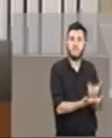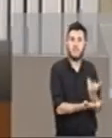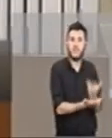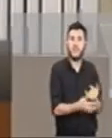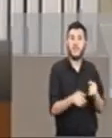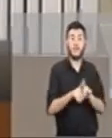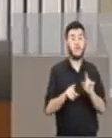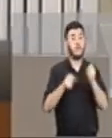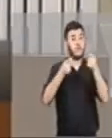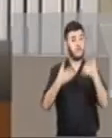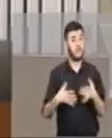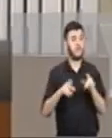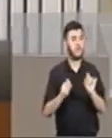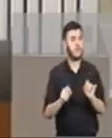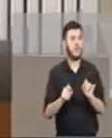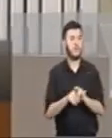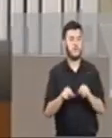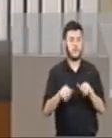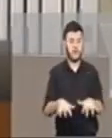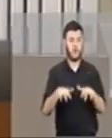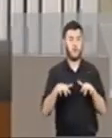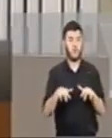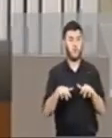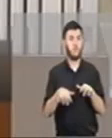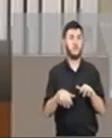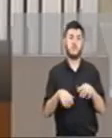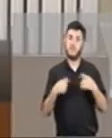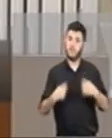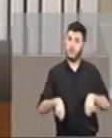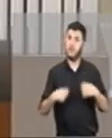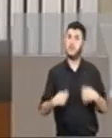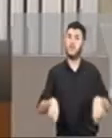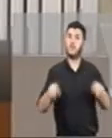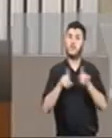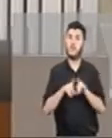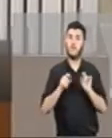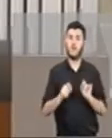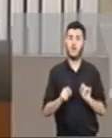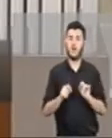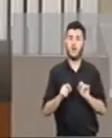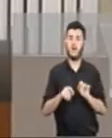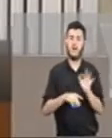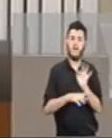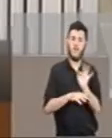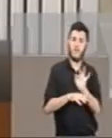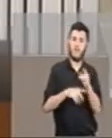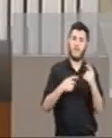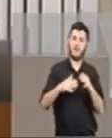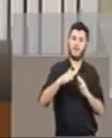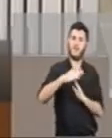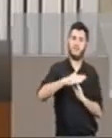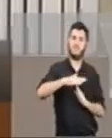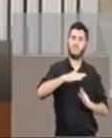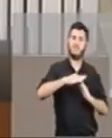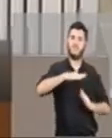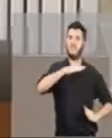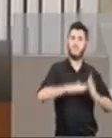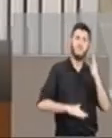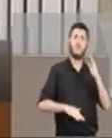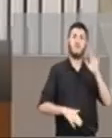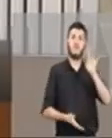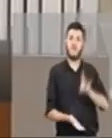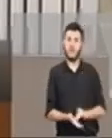aqui em outras questões, ela deve superar alguns limites formais. Embora, do ponto de vista da fundamentação, os